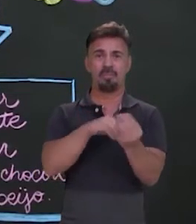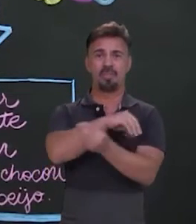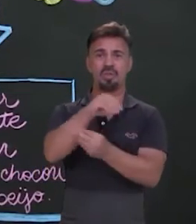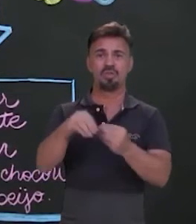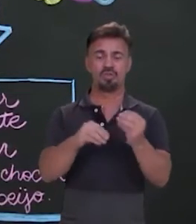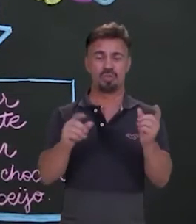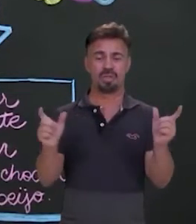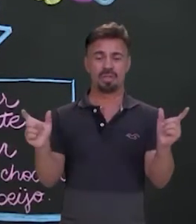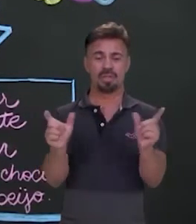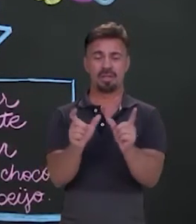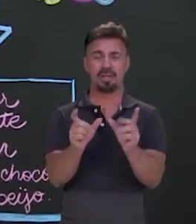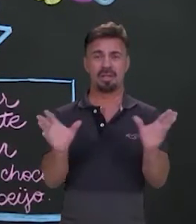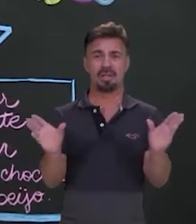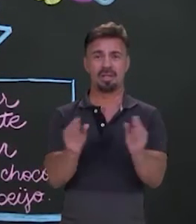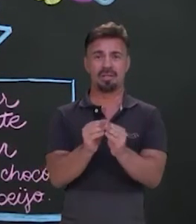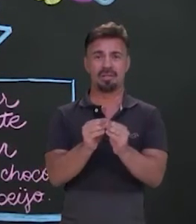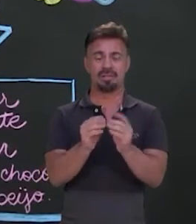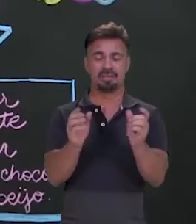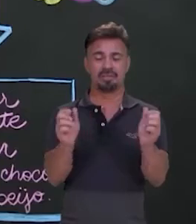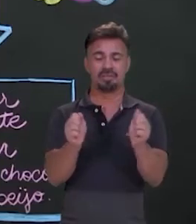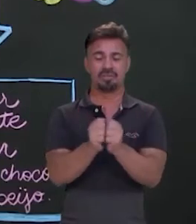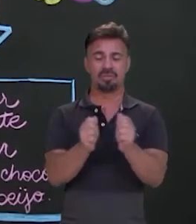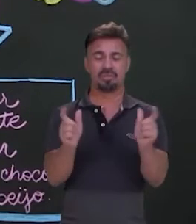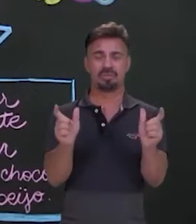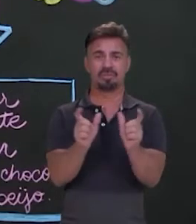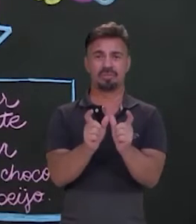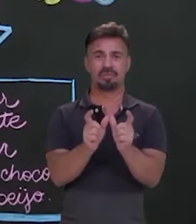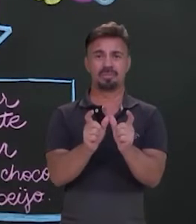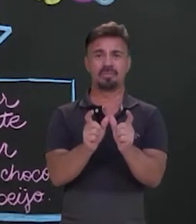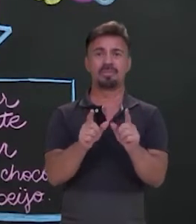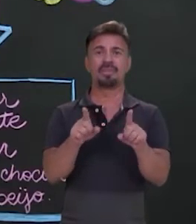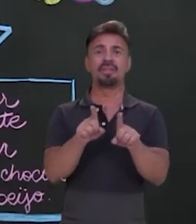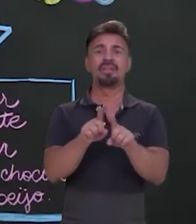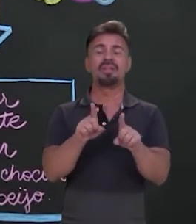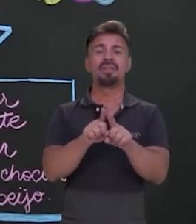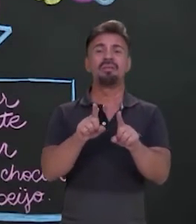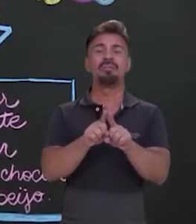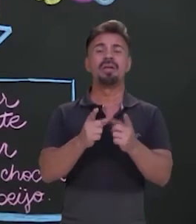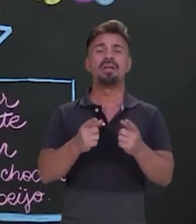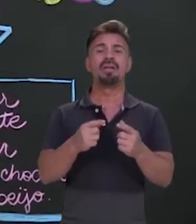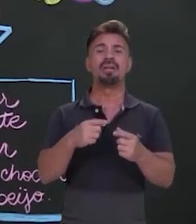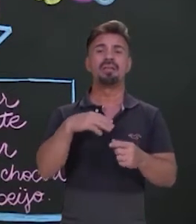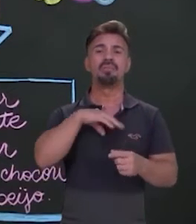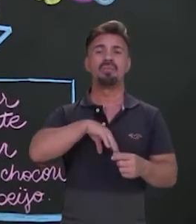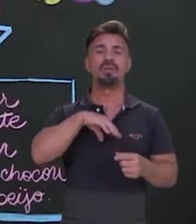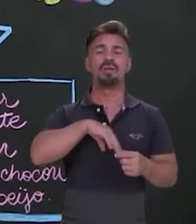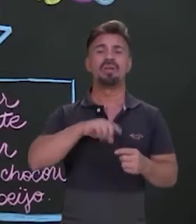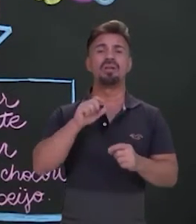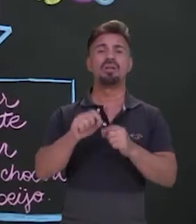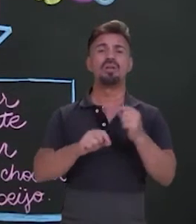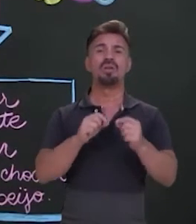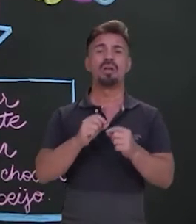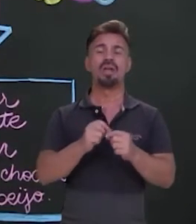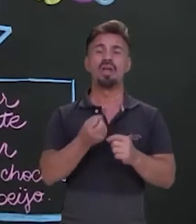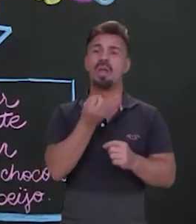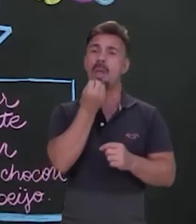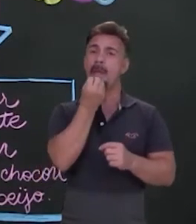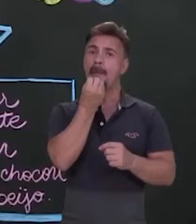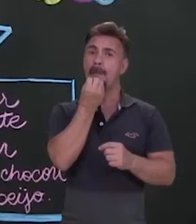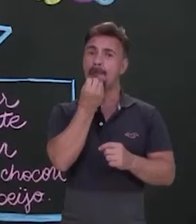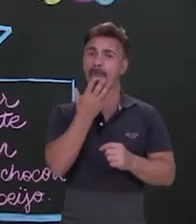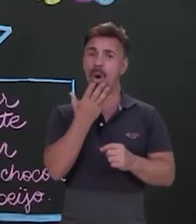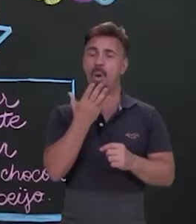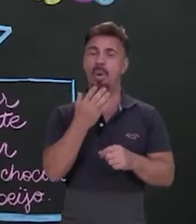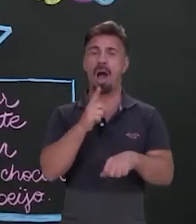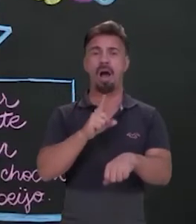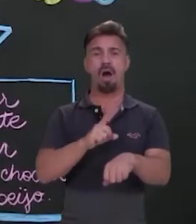mistura de duas palavras que formaram outra. Nós temos aqui um caso clássico na língua portuguesa, em boa hora,